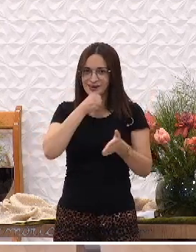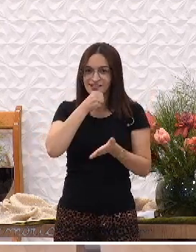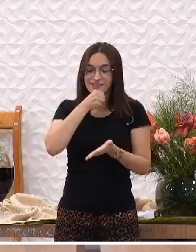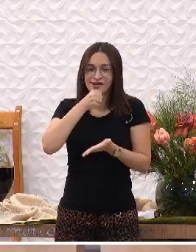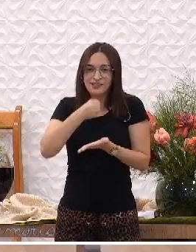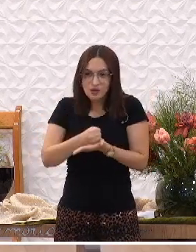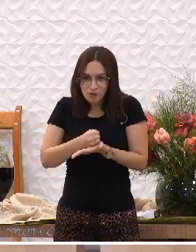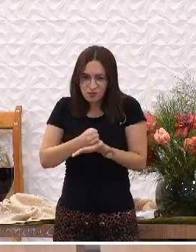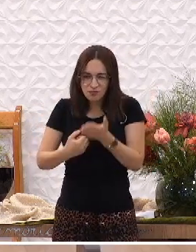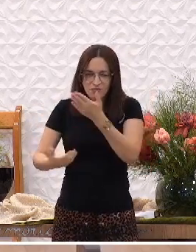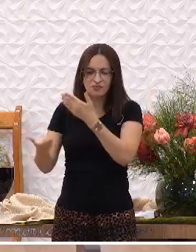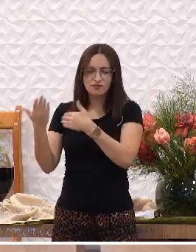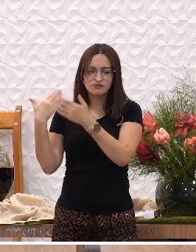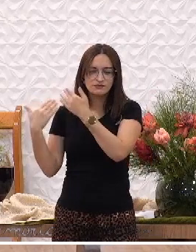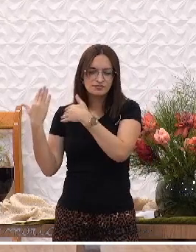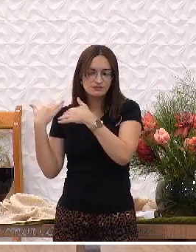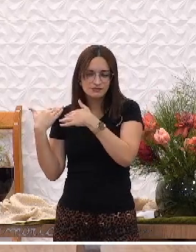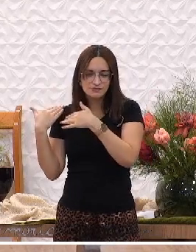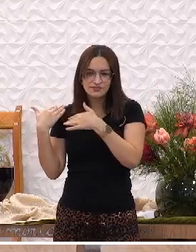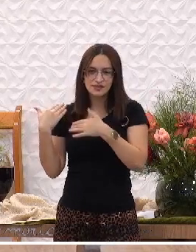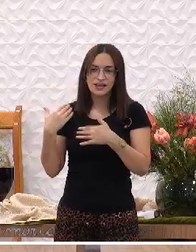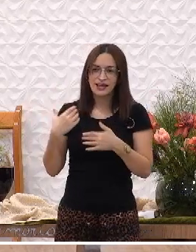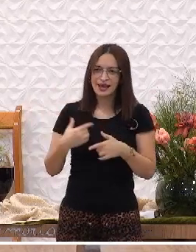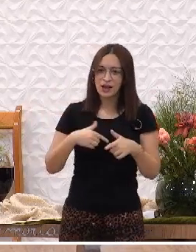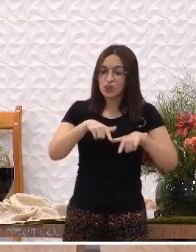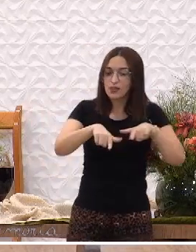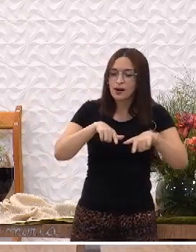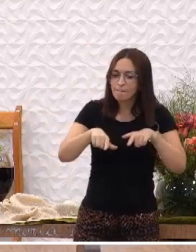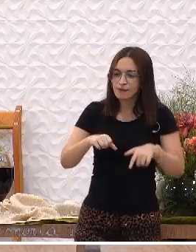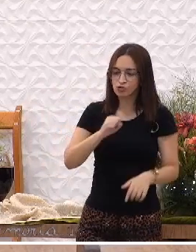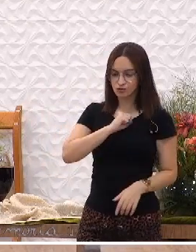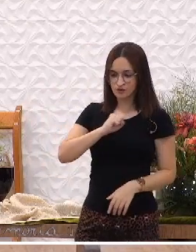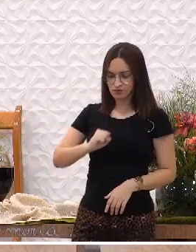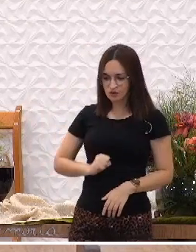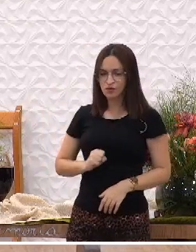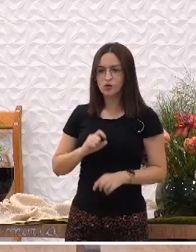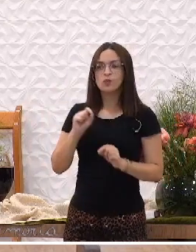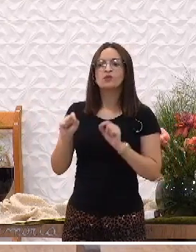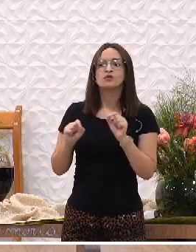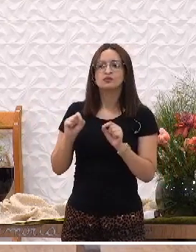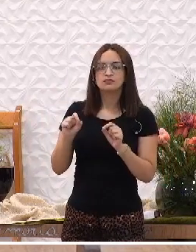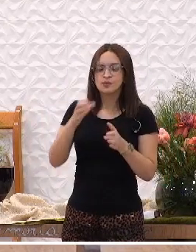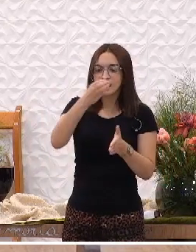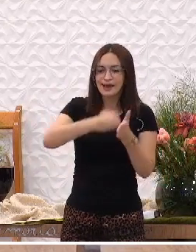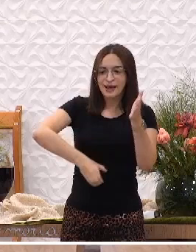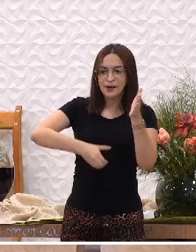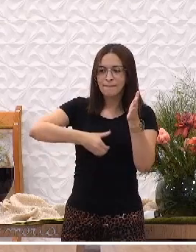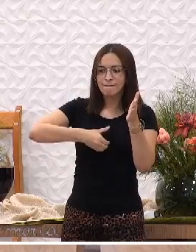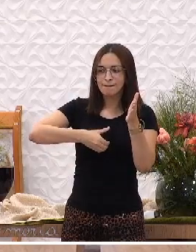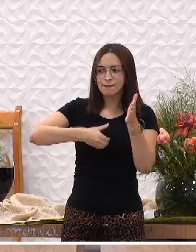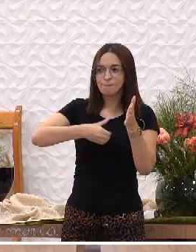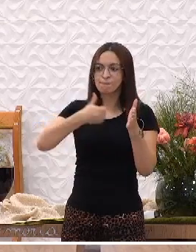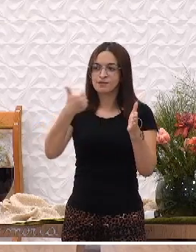um entendimento mais amplo da função do sacerdote já era esperado. Diz assim, Êxodo 19, versículos 5 e